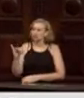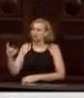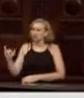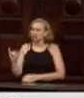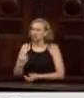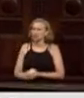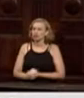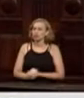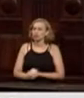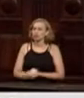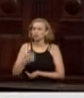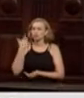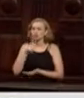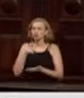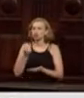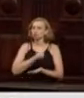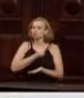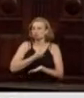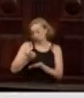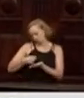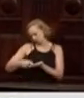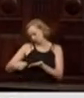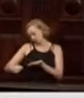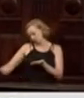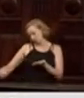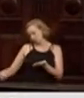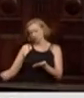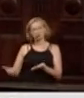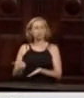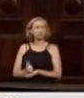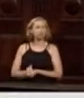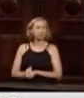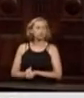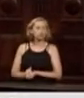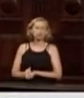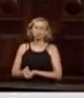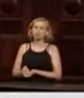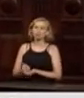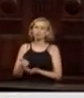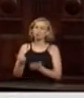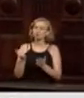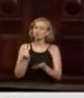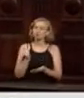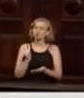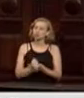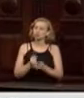número de assinaturas, o pedido de CPI foi publicado no Diário